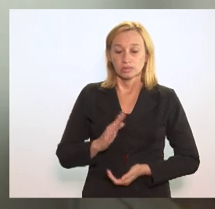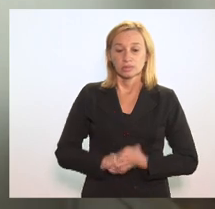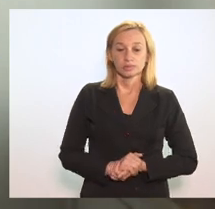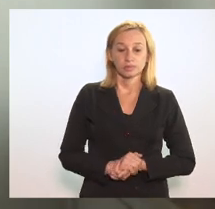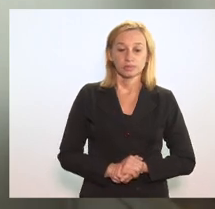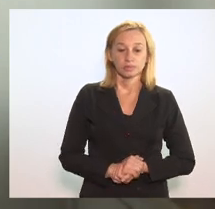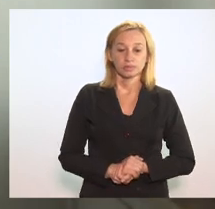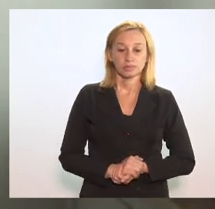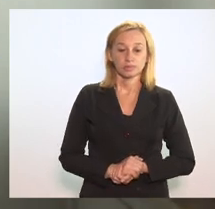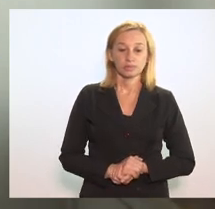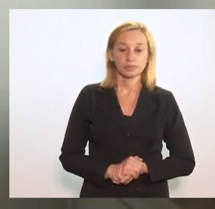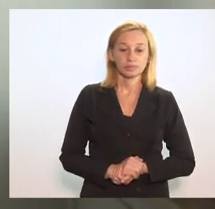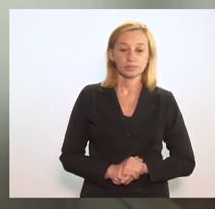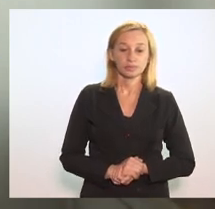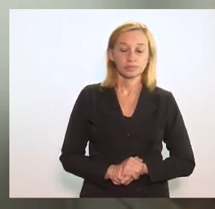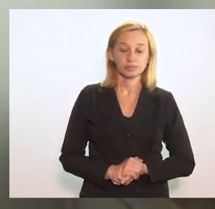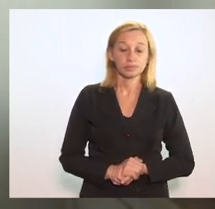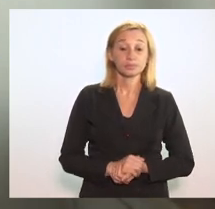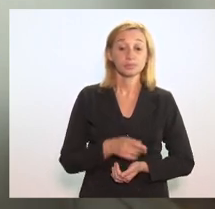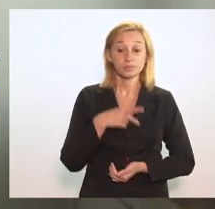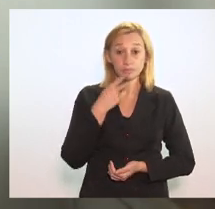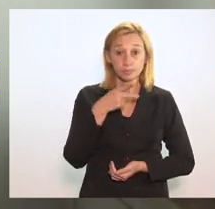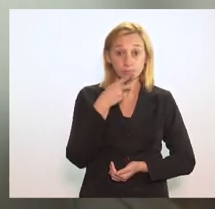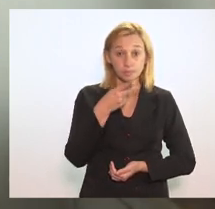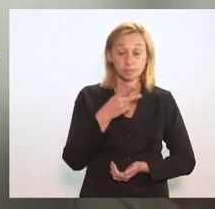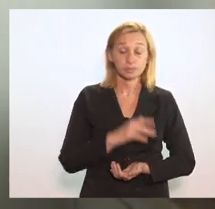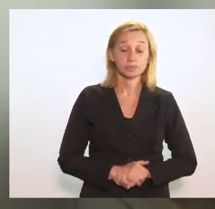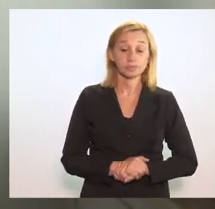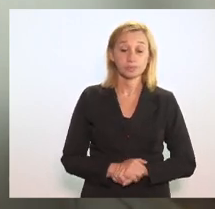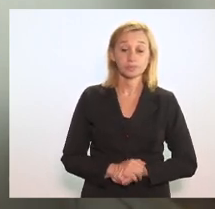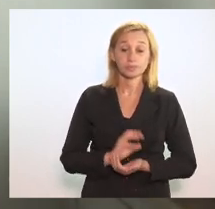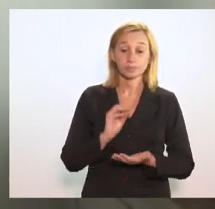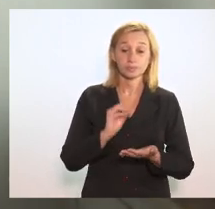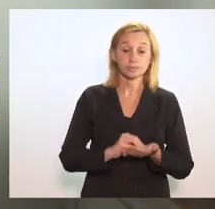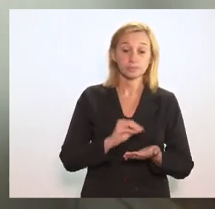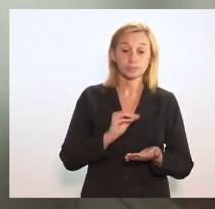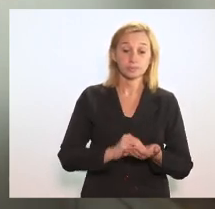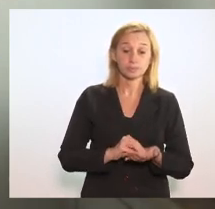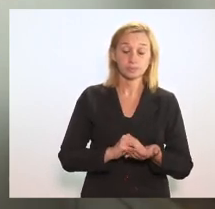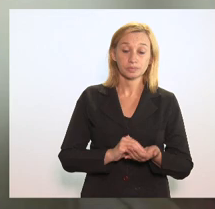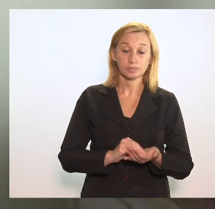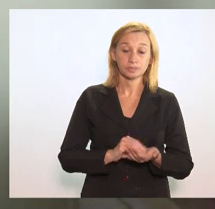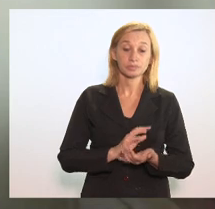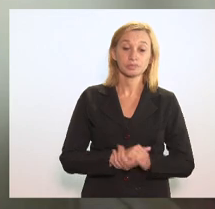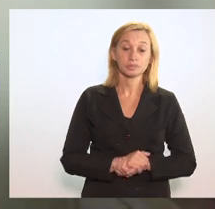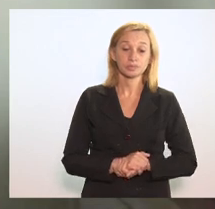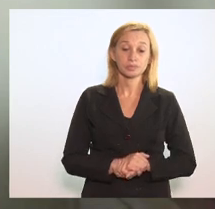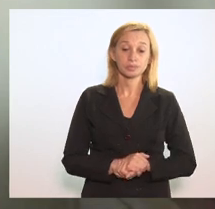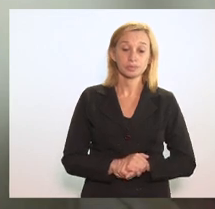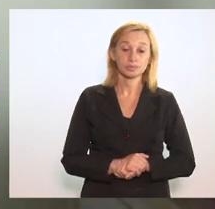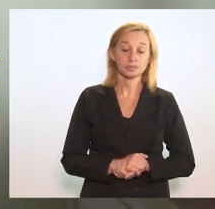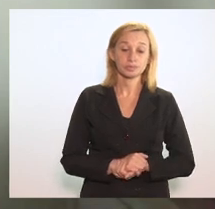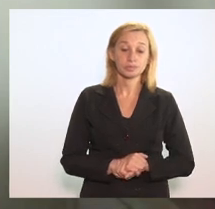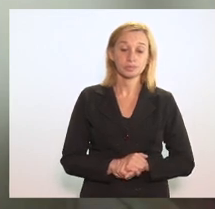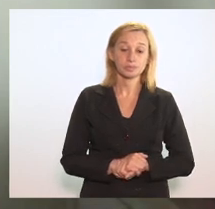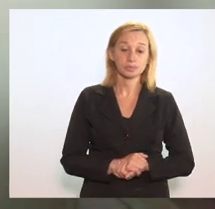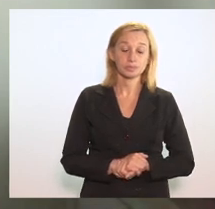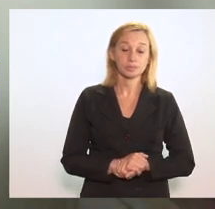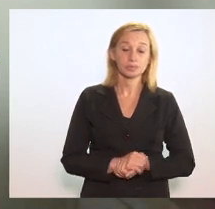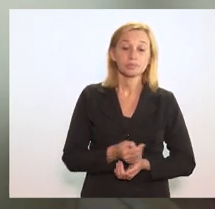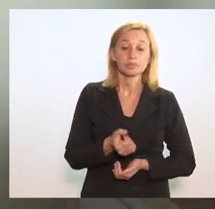fazendo projeções e afirmando que faltarão insumos para